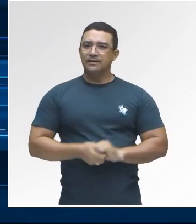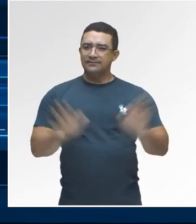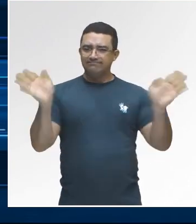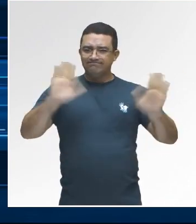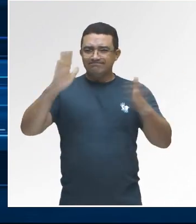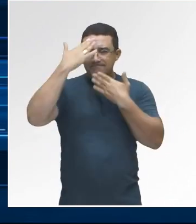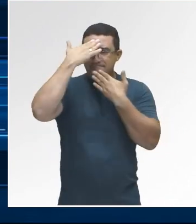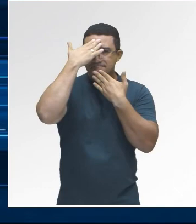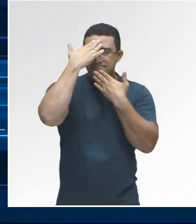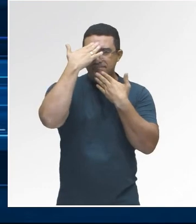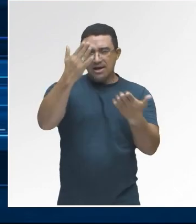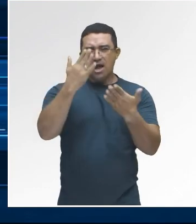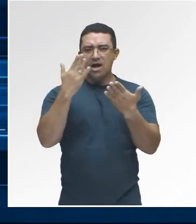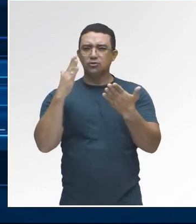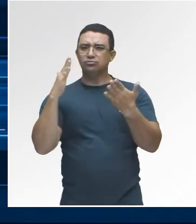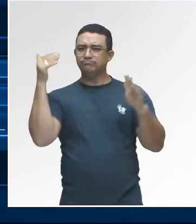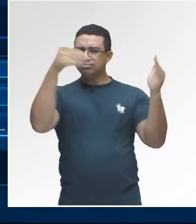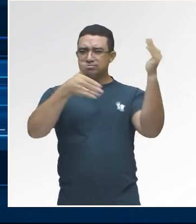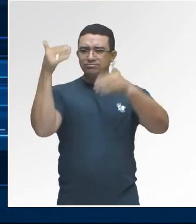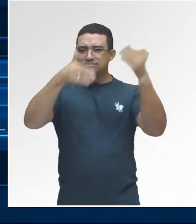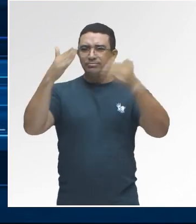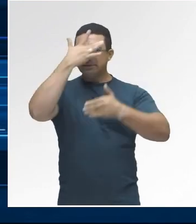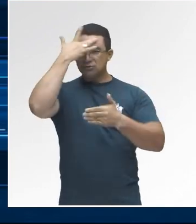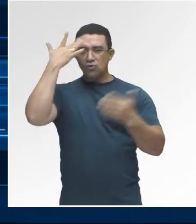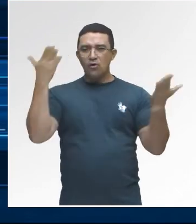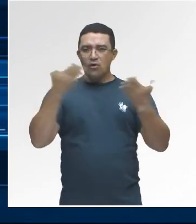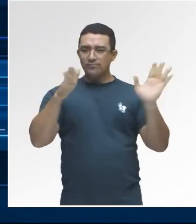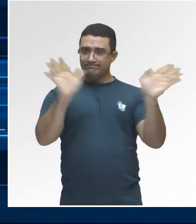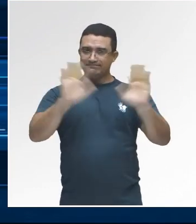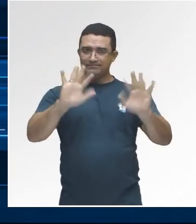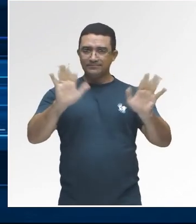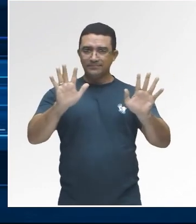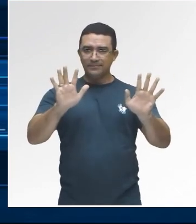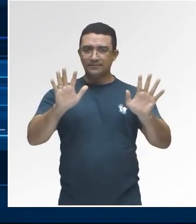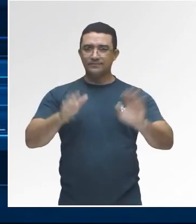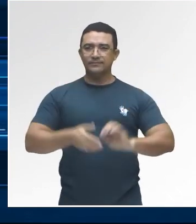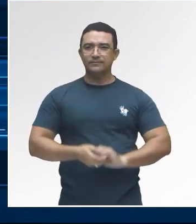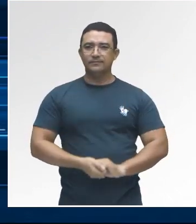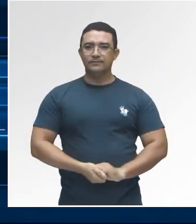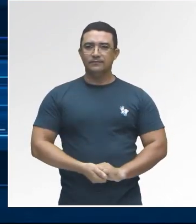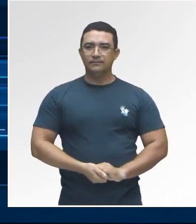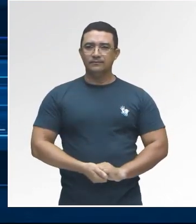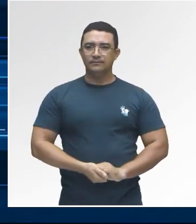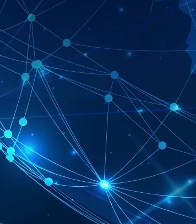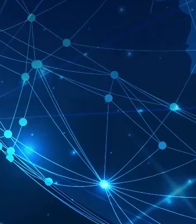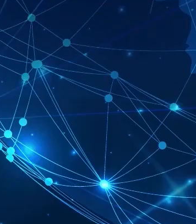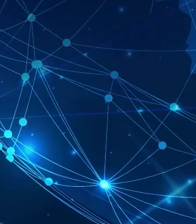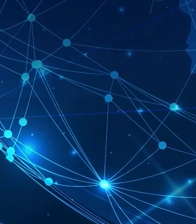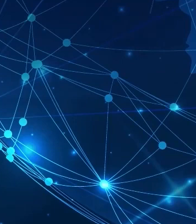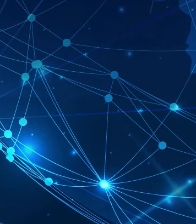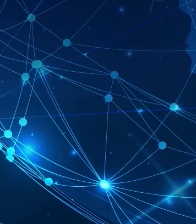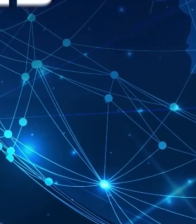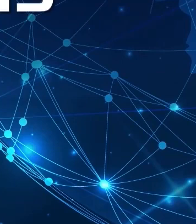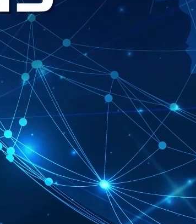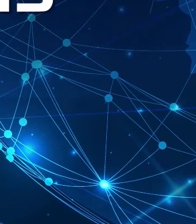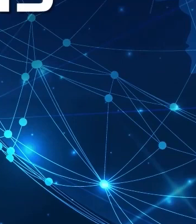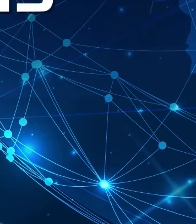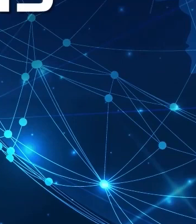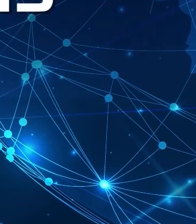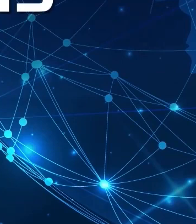much pela participação de todos hoje, and bye bye.